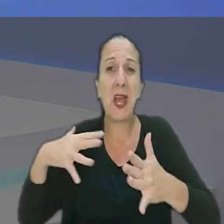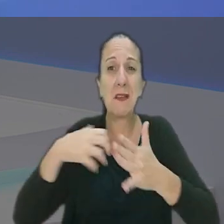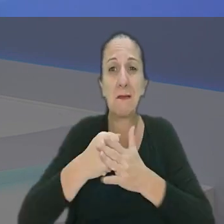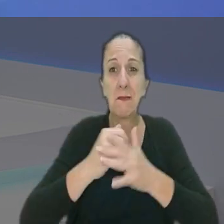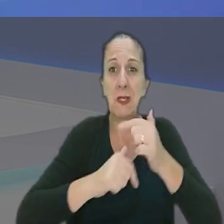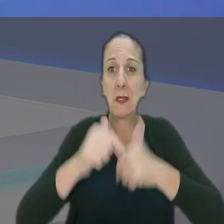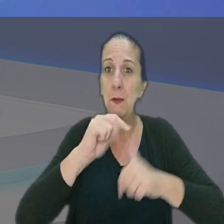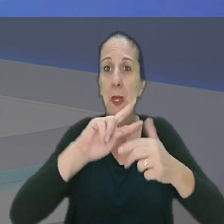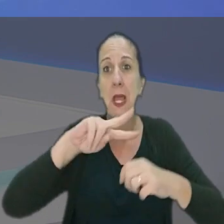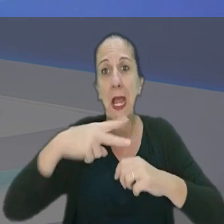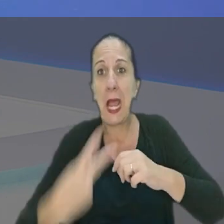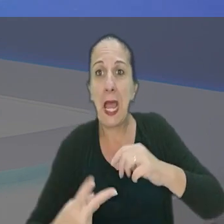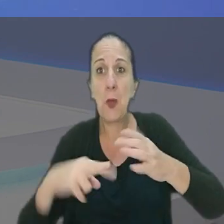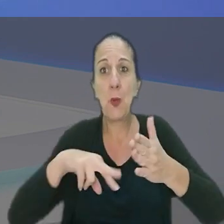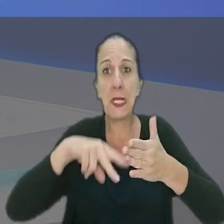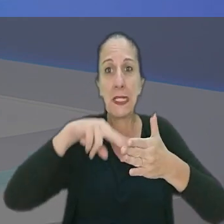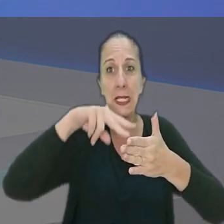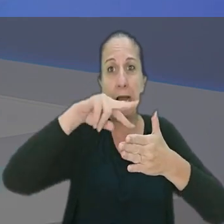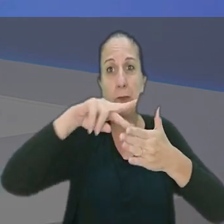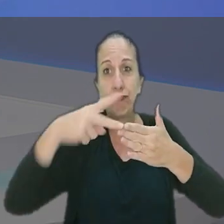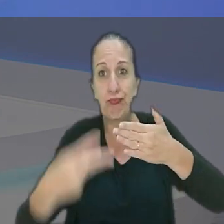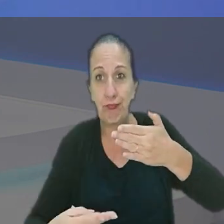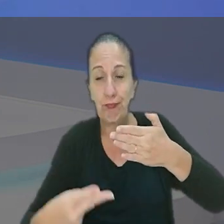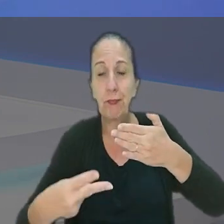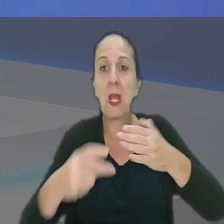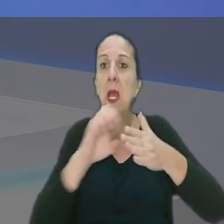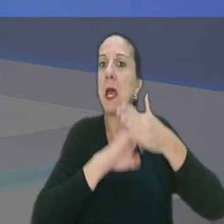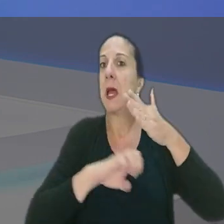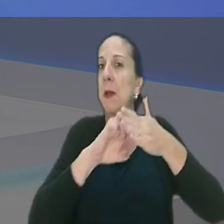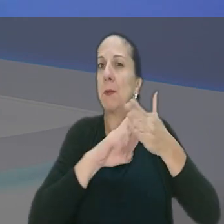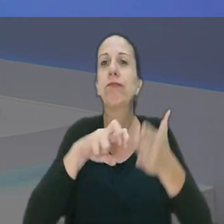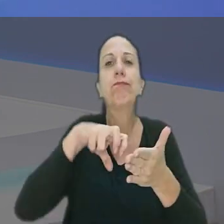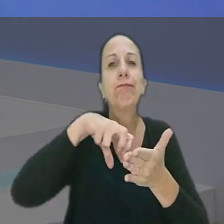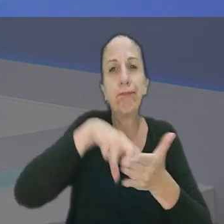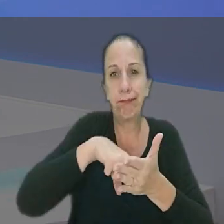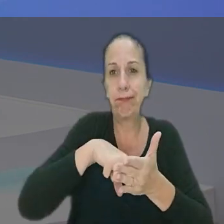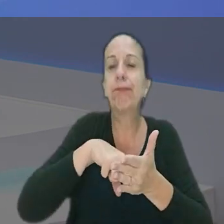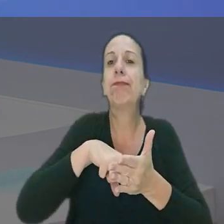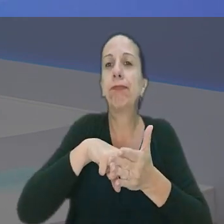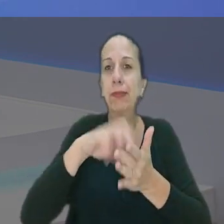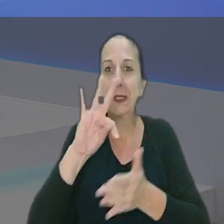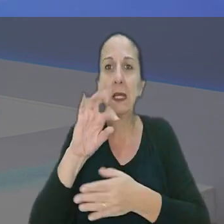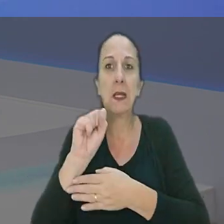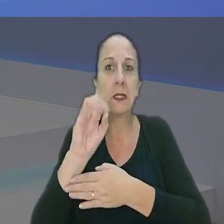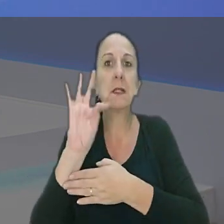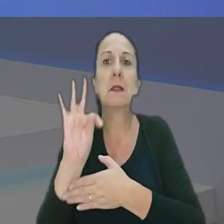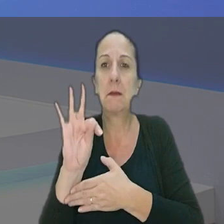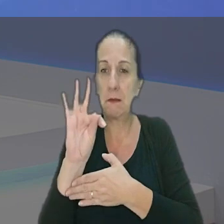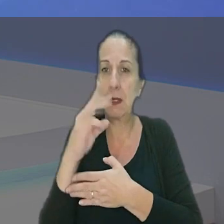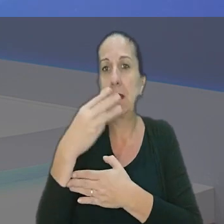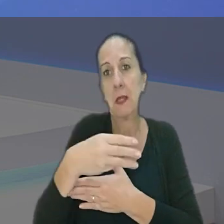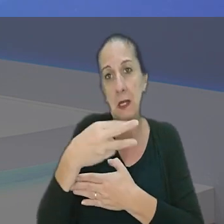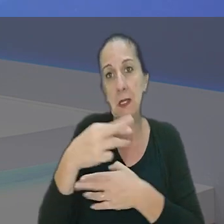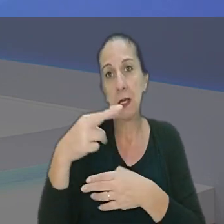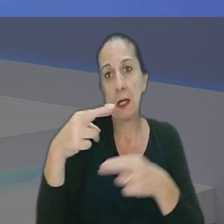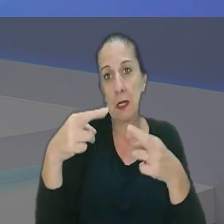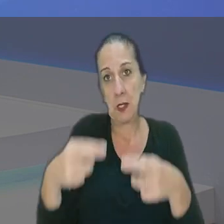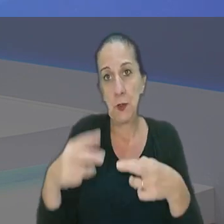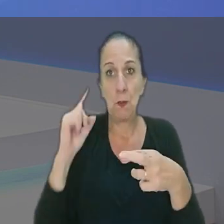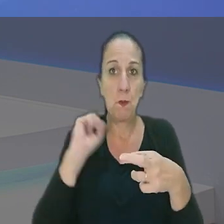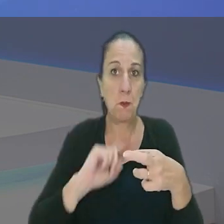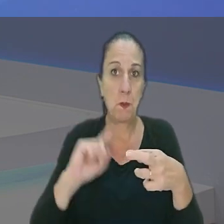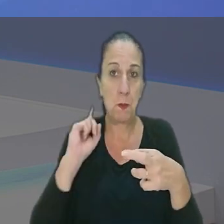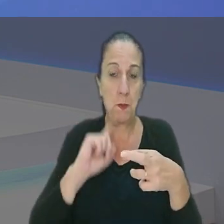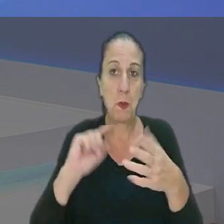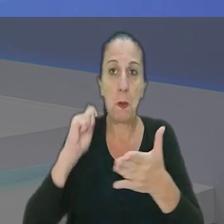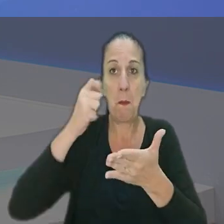um acidente de trabalho ao cair de uma escada. Pois é, Luana, nesse caso, a empresa foi condenada pelo Tribunal Regional do Trabalho da